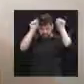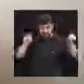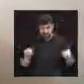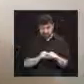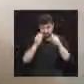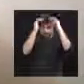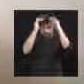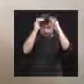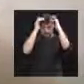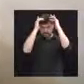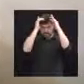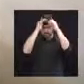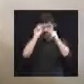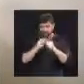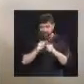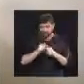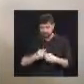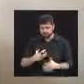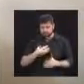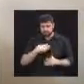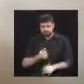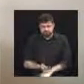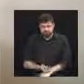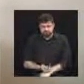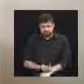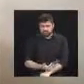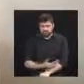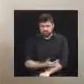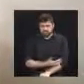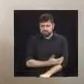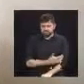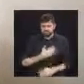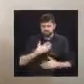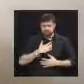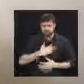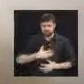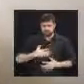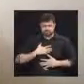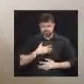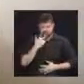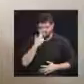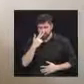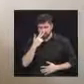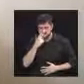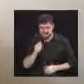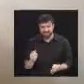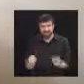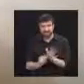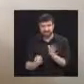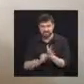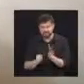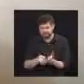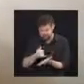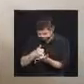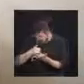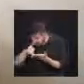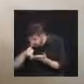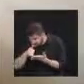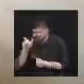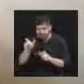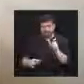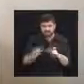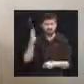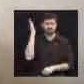parasimpático, e a consequência disso é a liberação de endorfina. Aí é a cocaína interna. Então eu até brinco que se todo mundo soubesse que